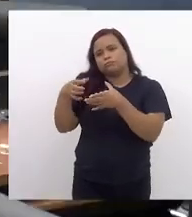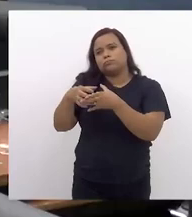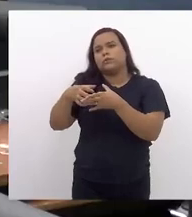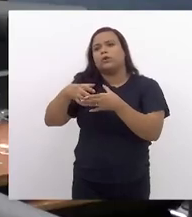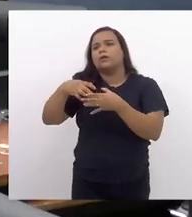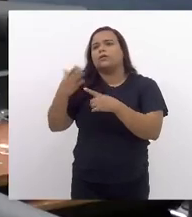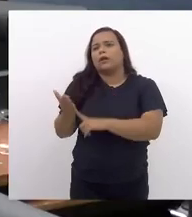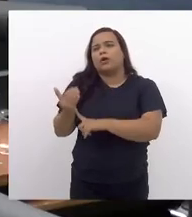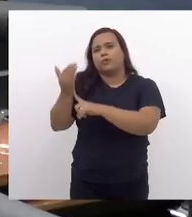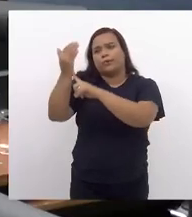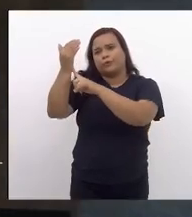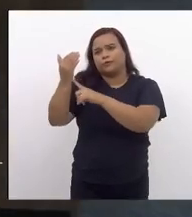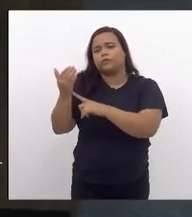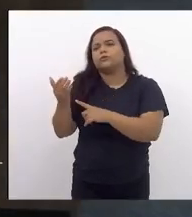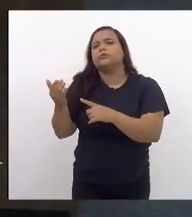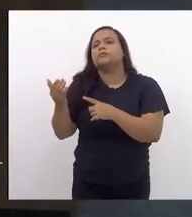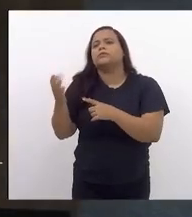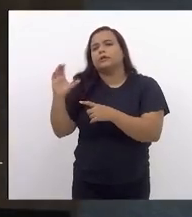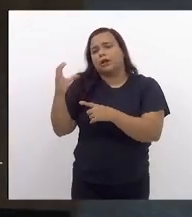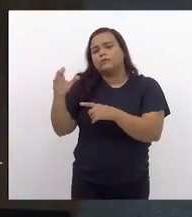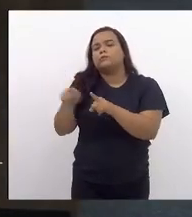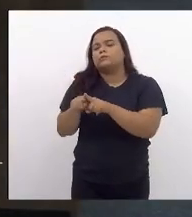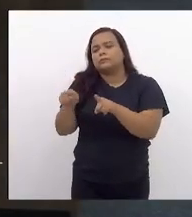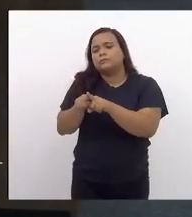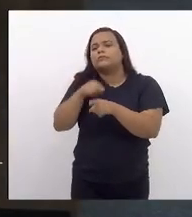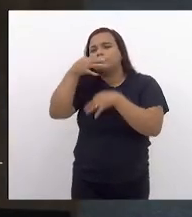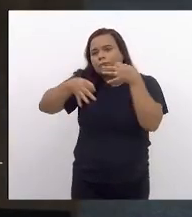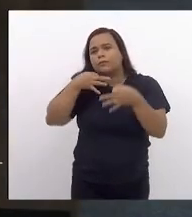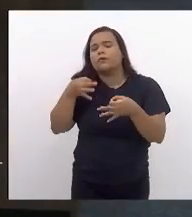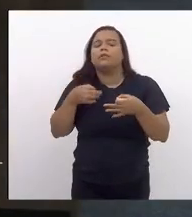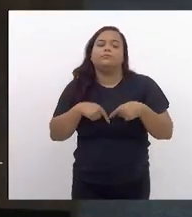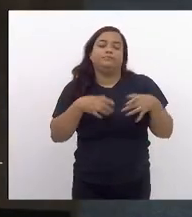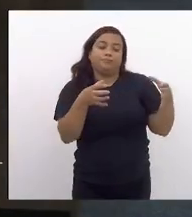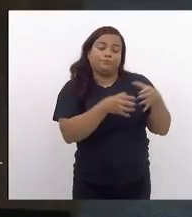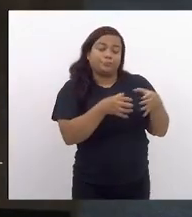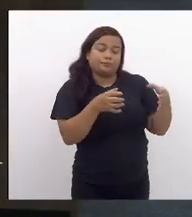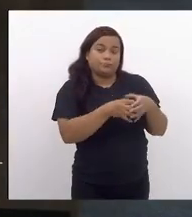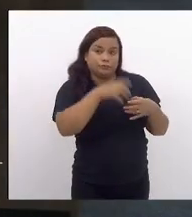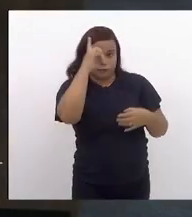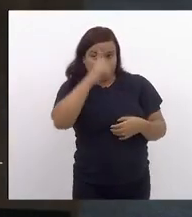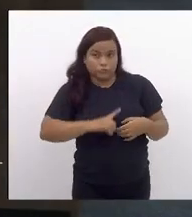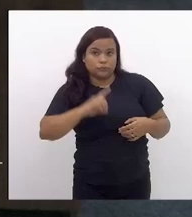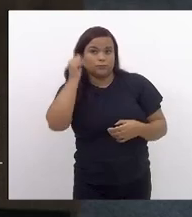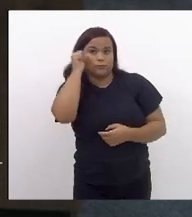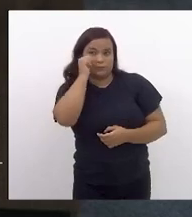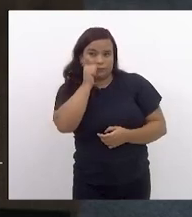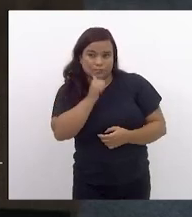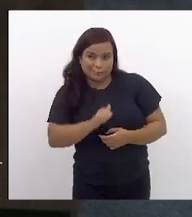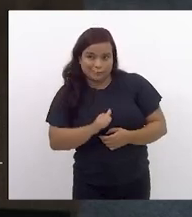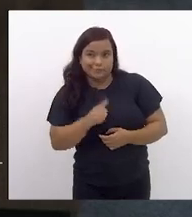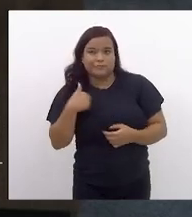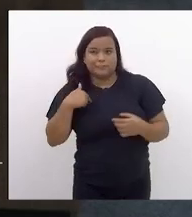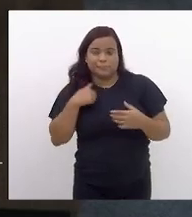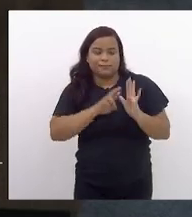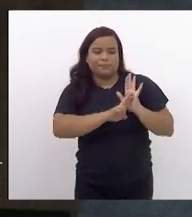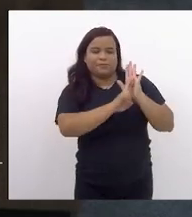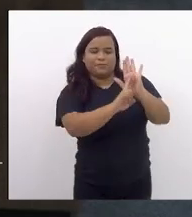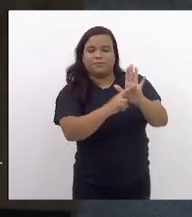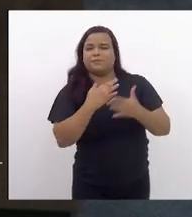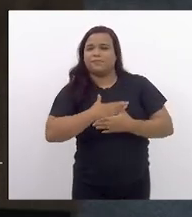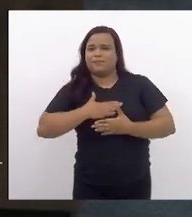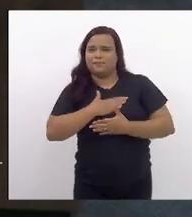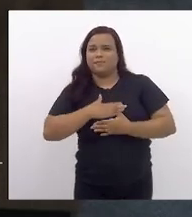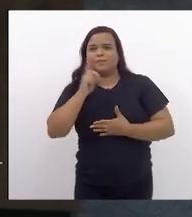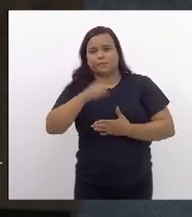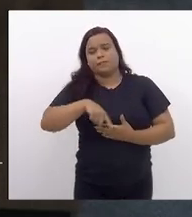projeto. Pela Comissão de Defesa dos Direitos da Mulher, que eu represento aqui extraordinariamente, com muito orgulho, o